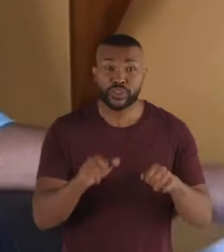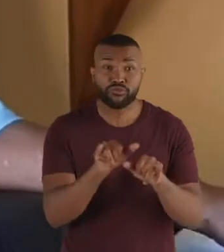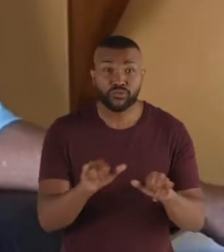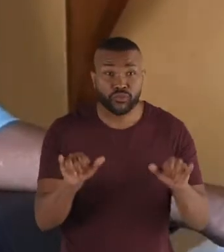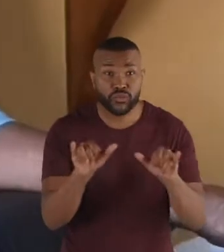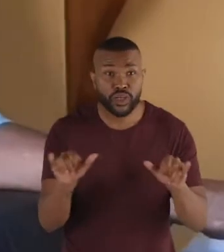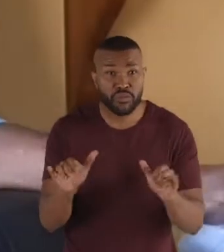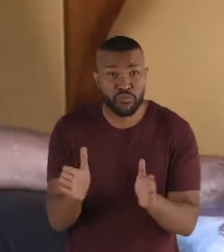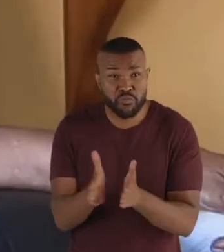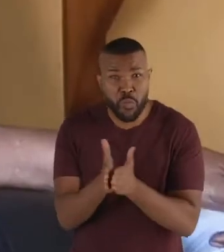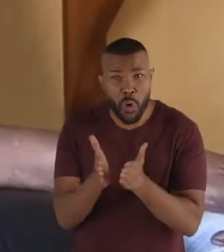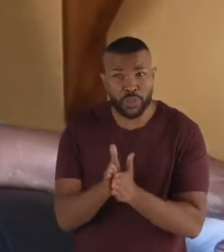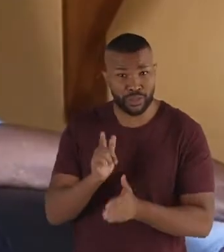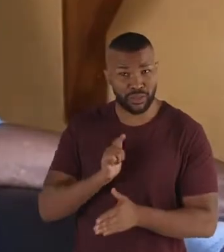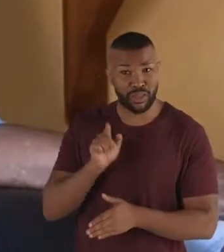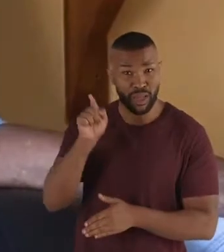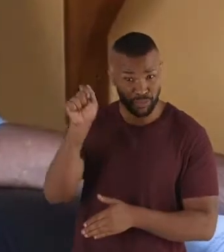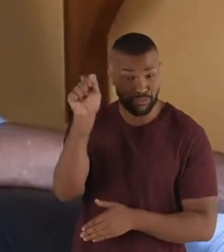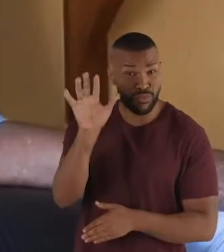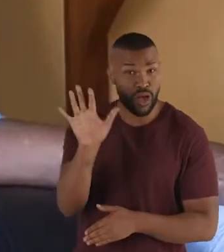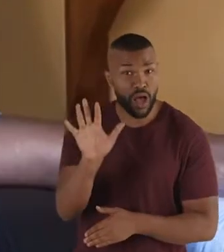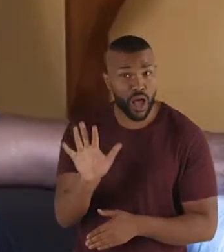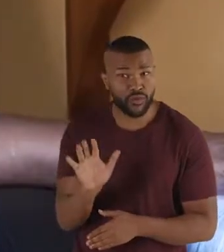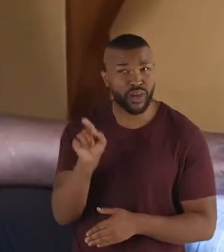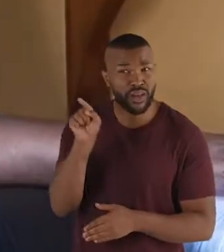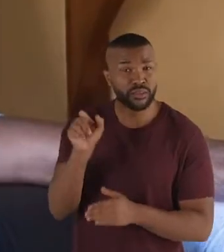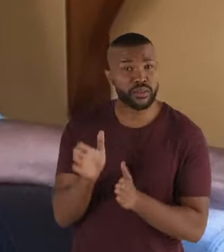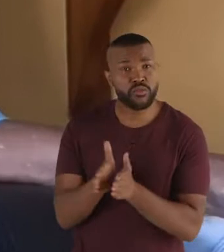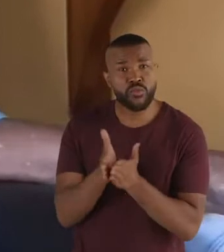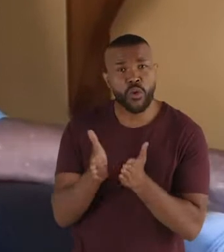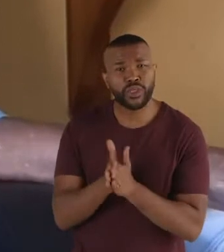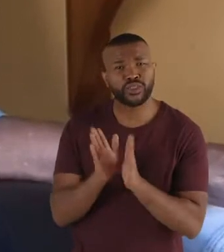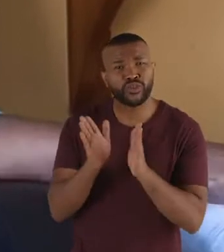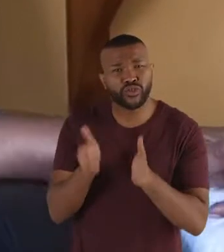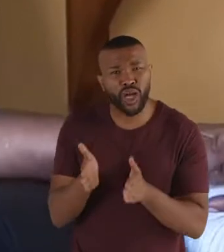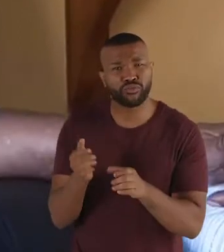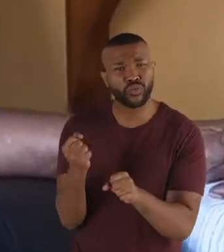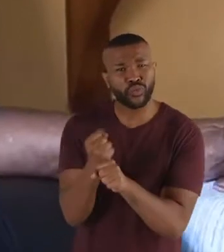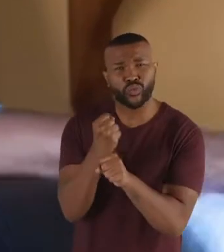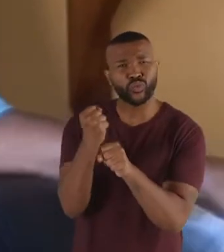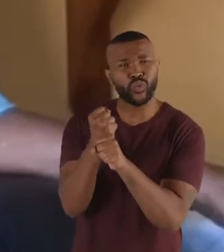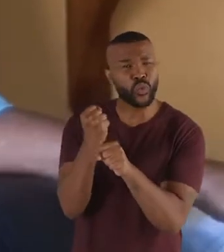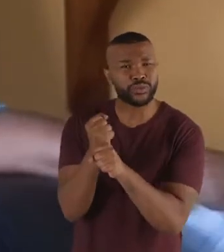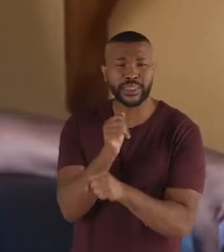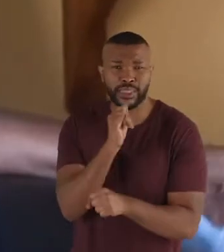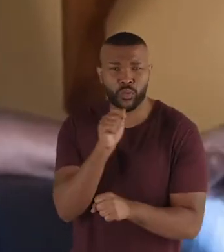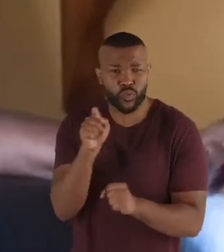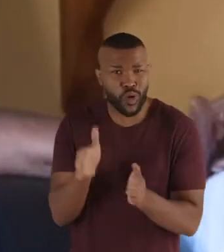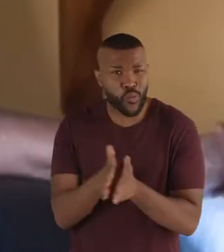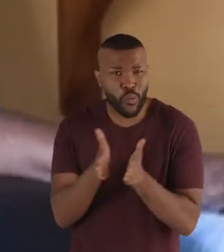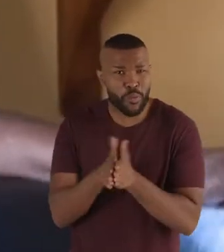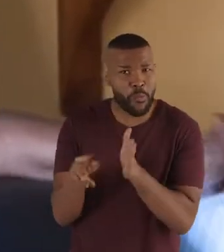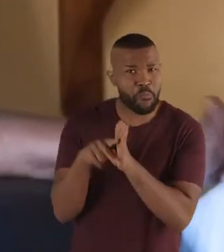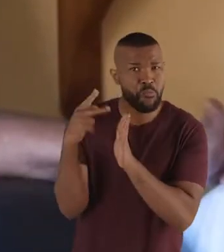Temos que falar que a pobreza do continente africano foi uma pobreza construída, não é